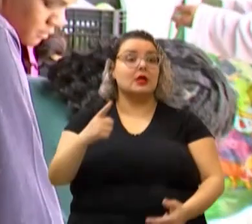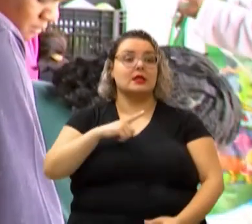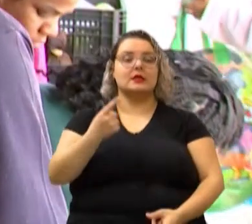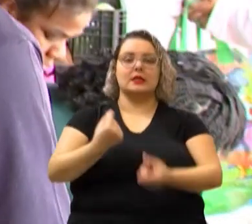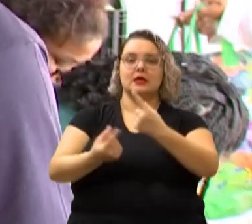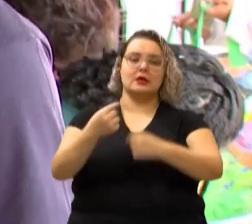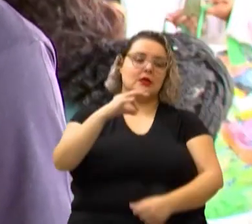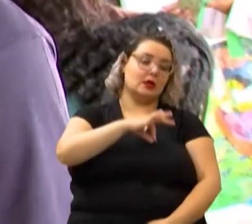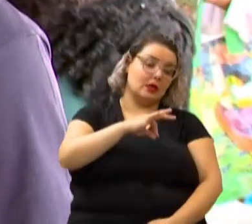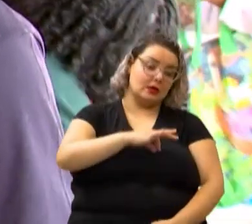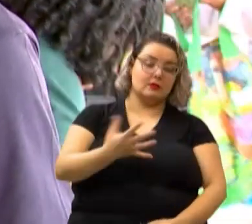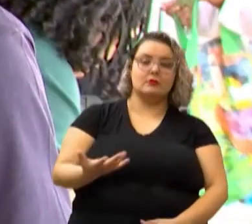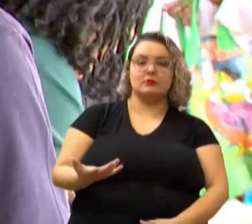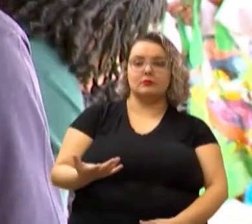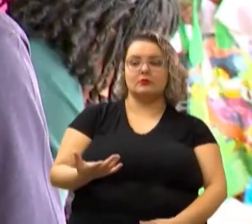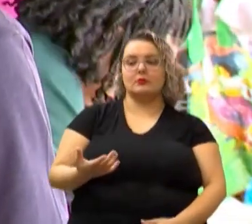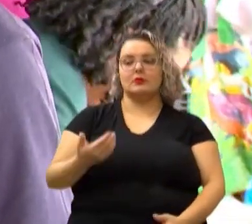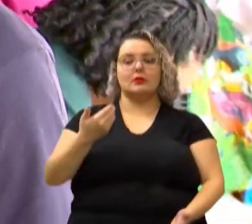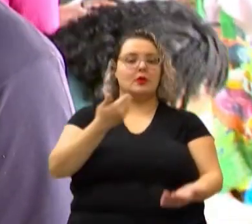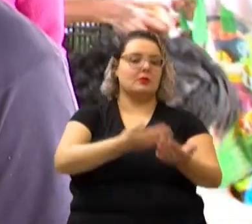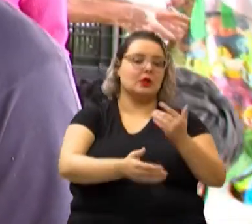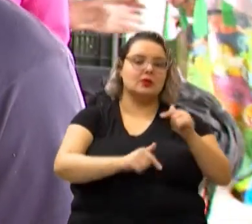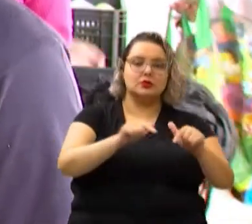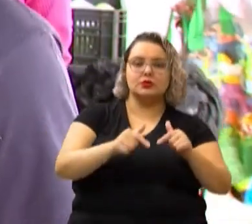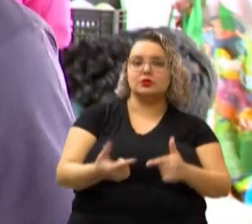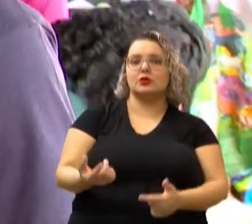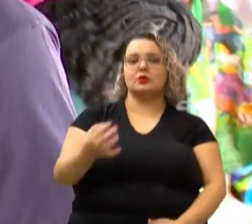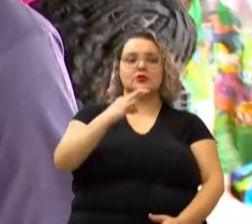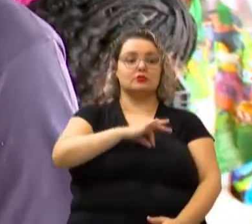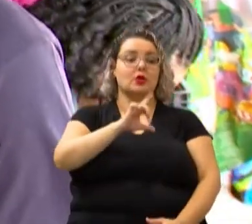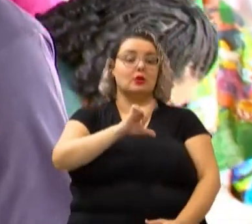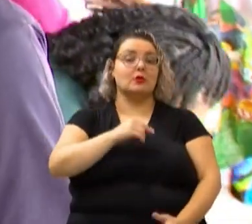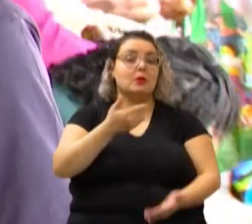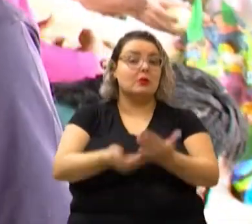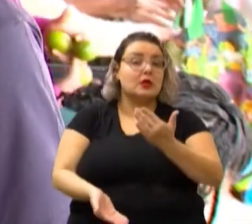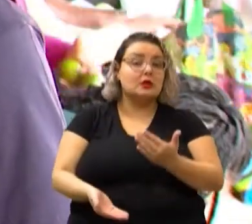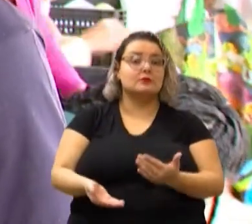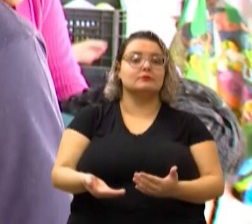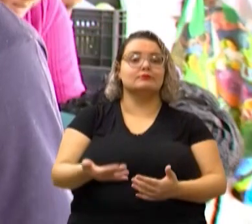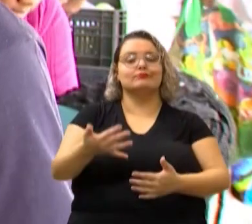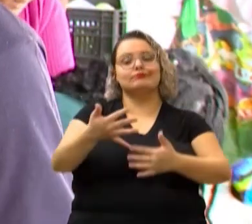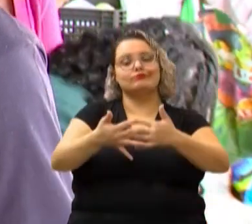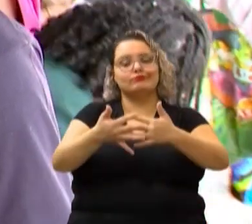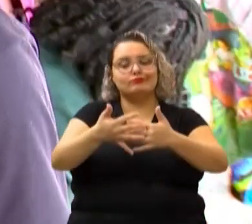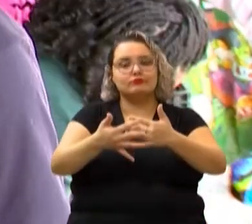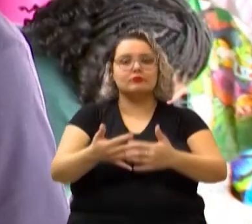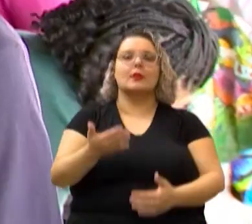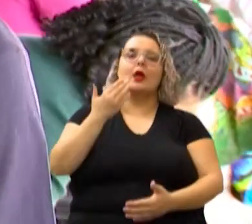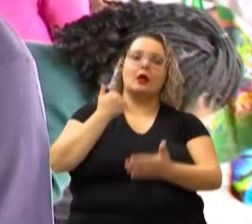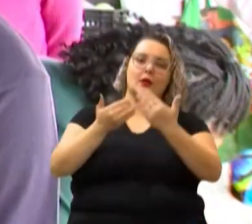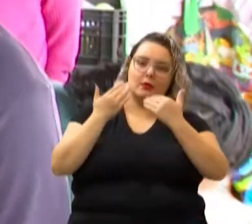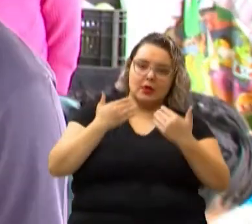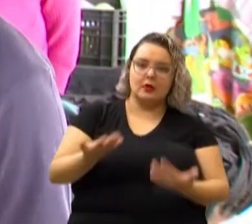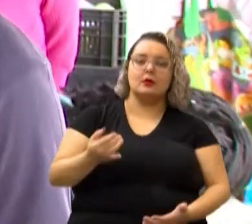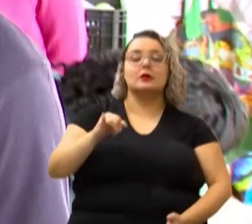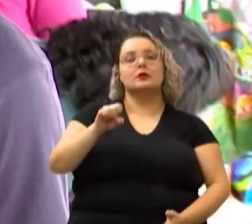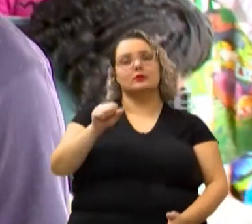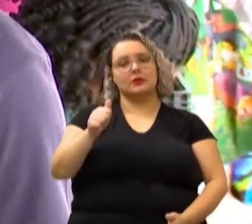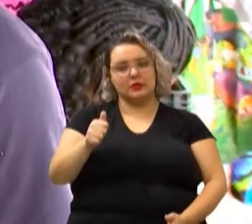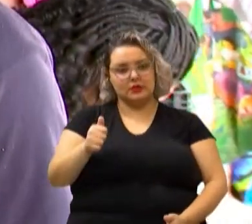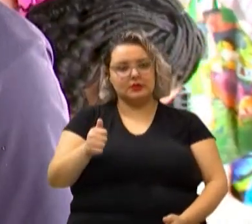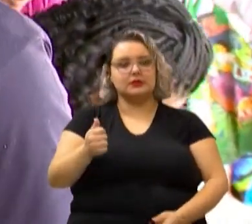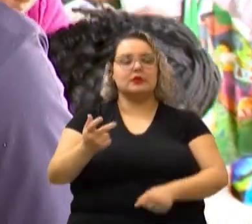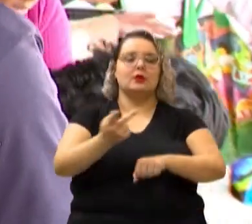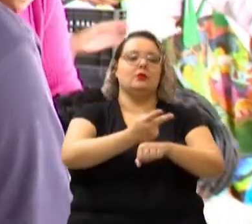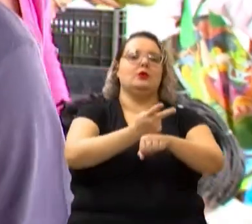outras coisas? Então, ainda que tenha renda, com a perda de um emprego, com a redução de um salário, acaba comprometendo na questão da